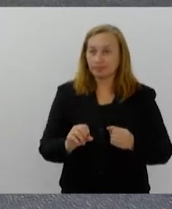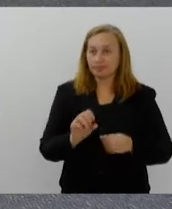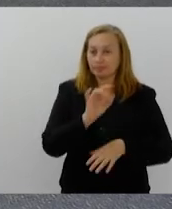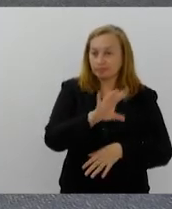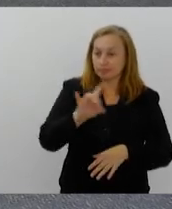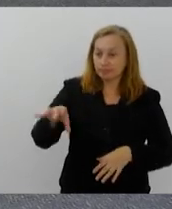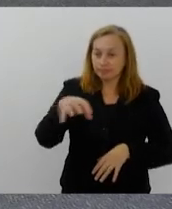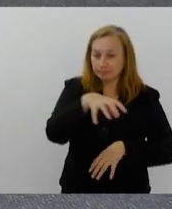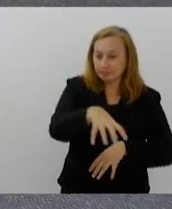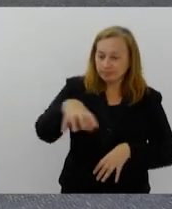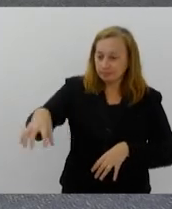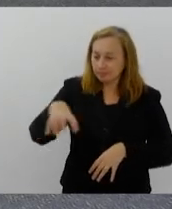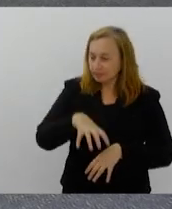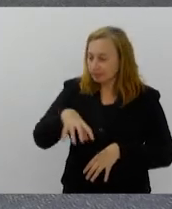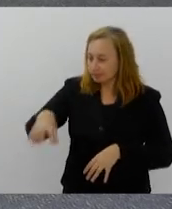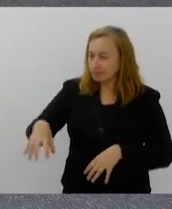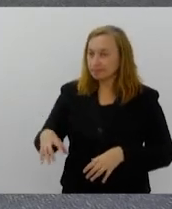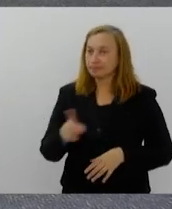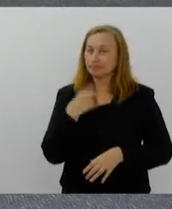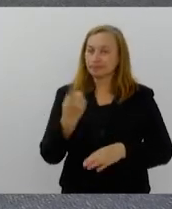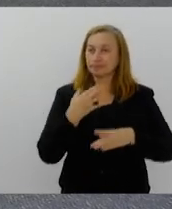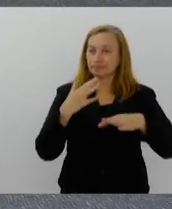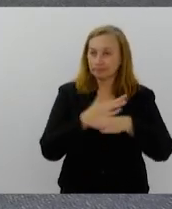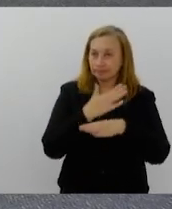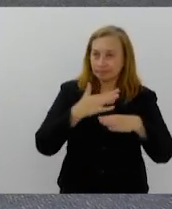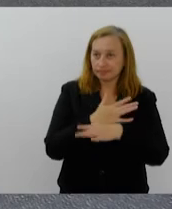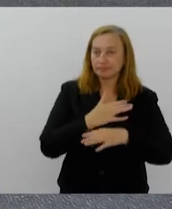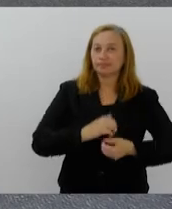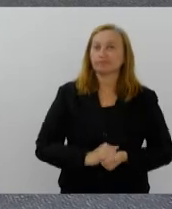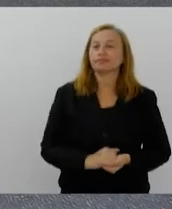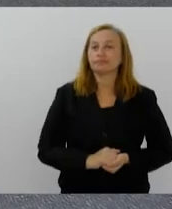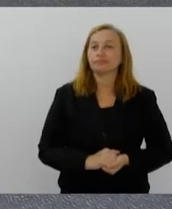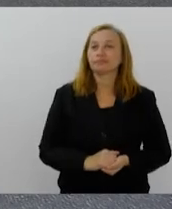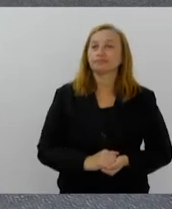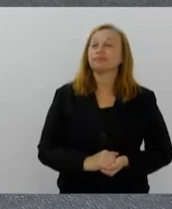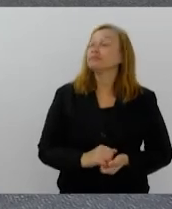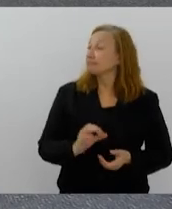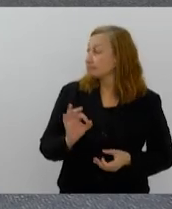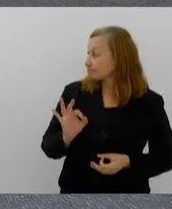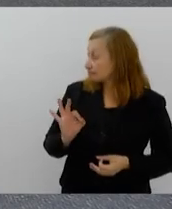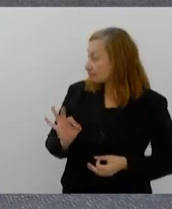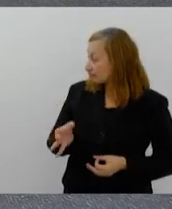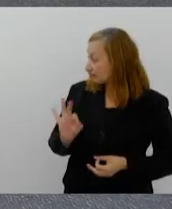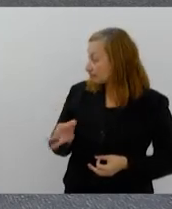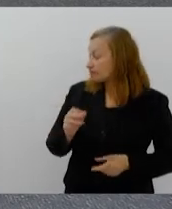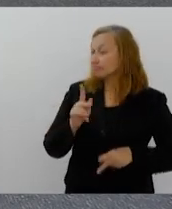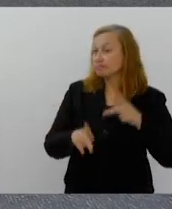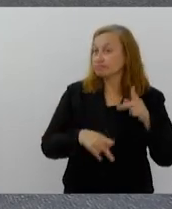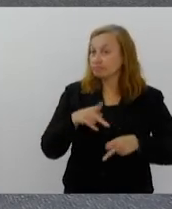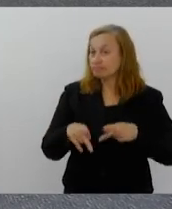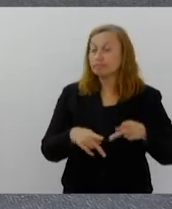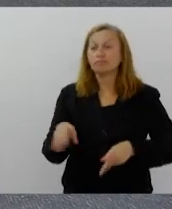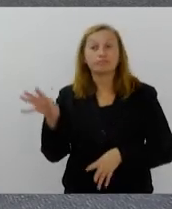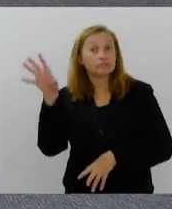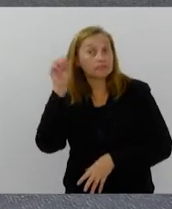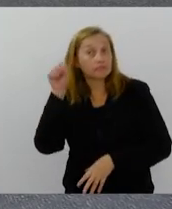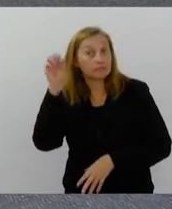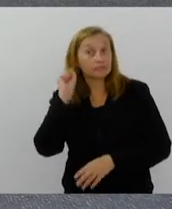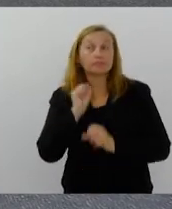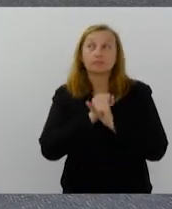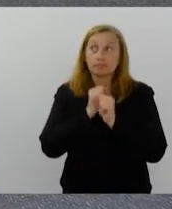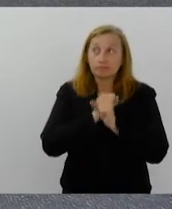regiões demográficas da nossa cidade. E tem dado muito certo, a população é escutada todo